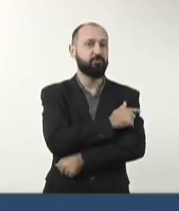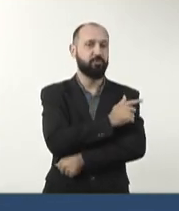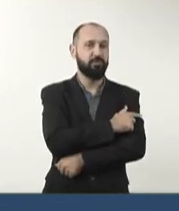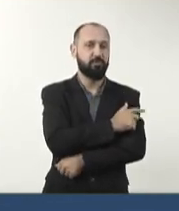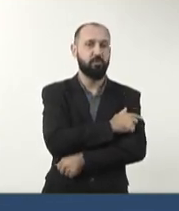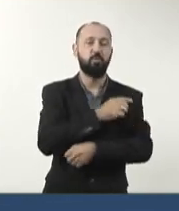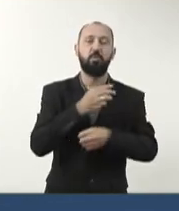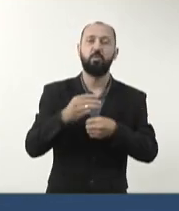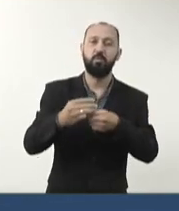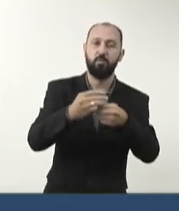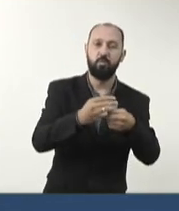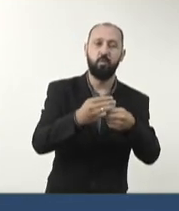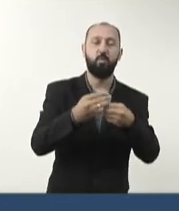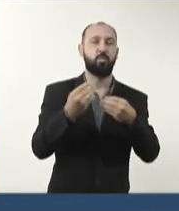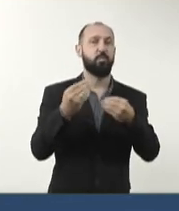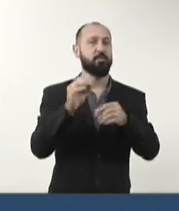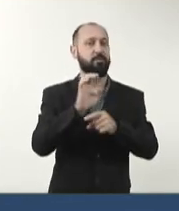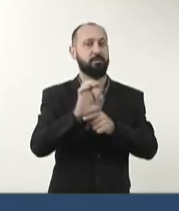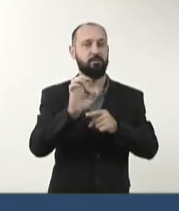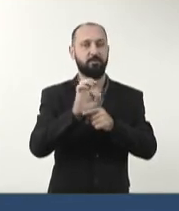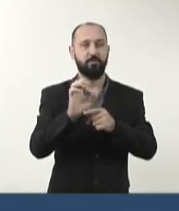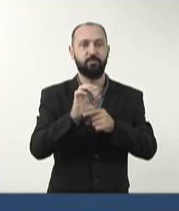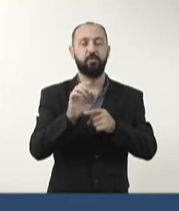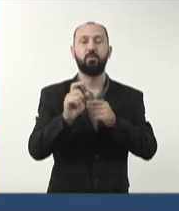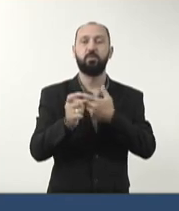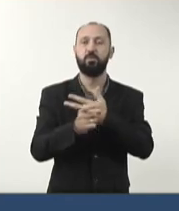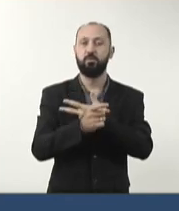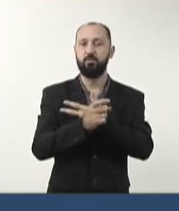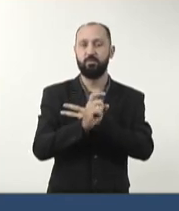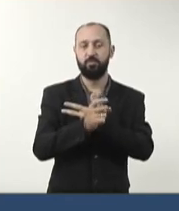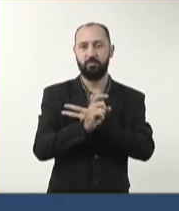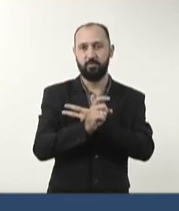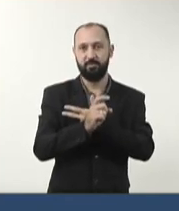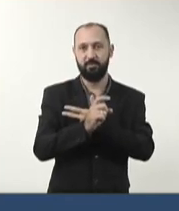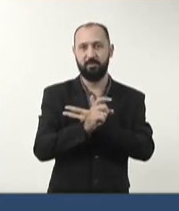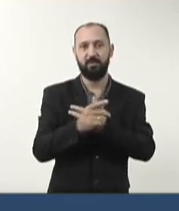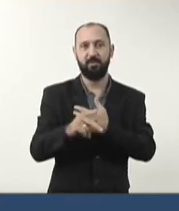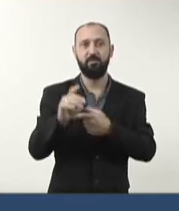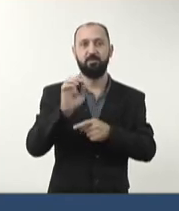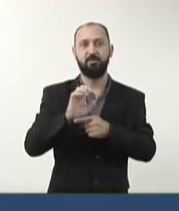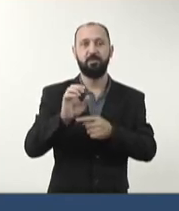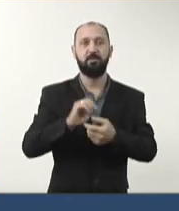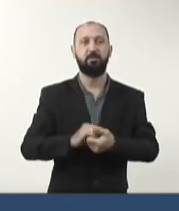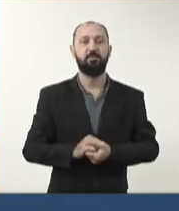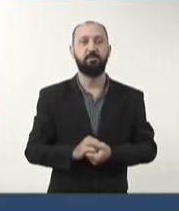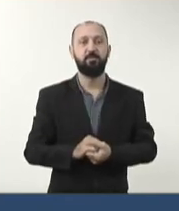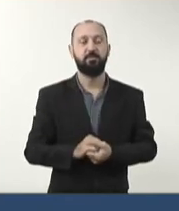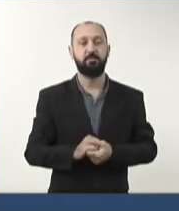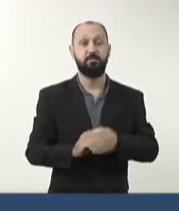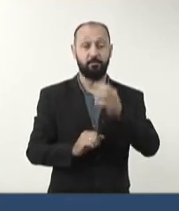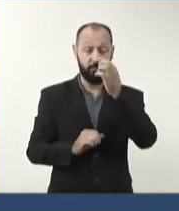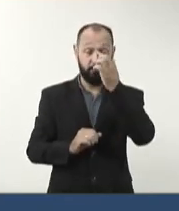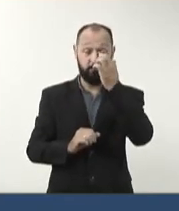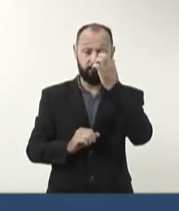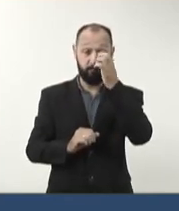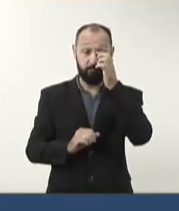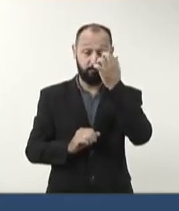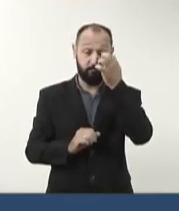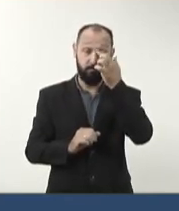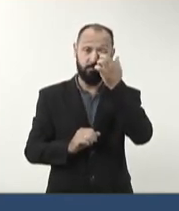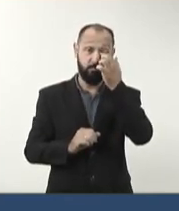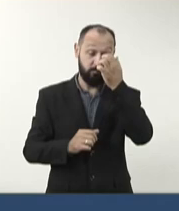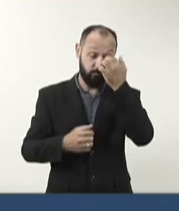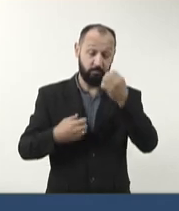tanto municipal como estadual, do executivo do nosso Estado. Inclusive, esteve presente